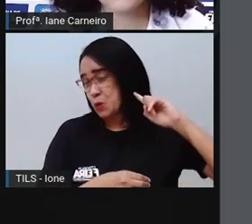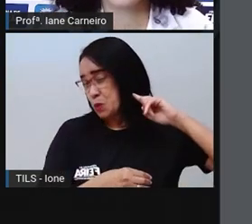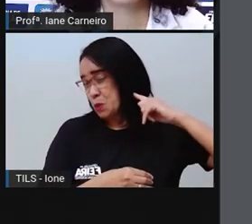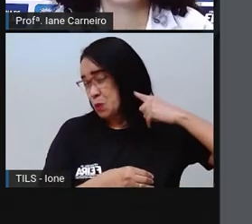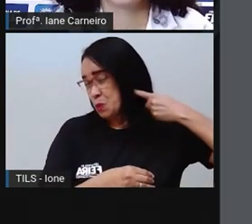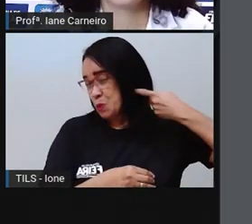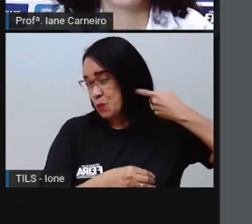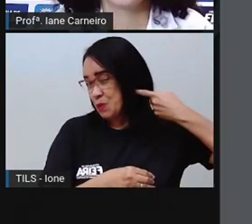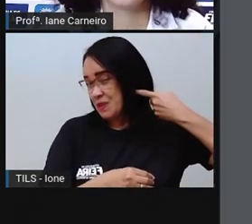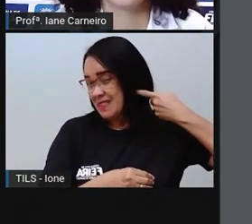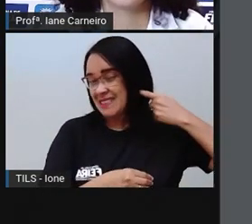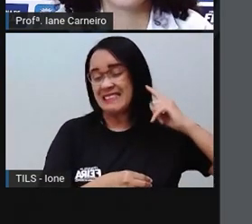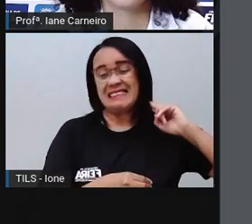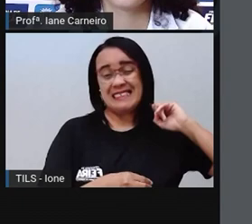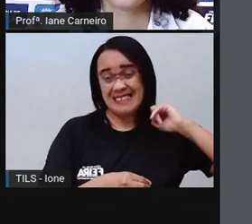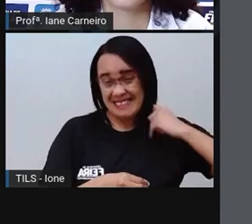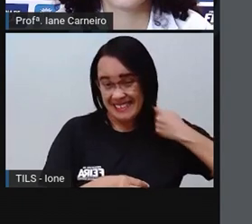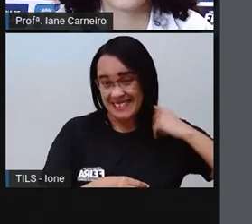Imundos.